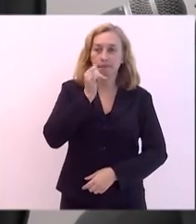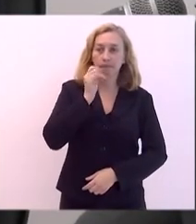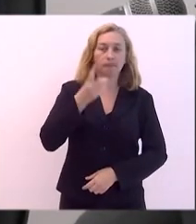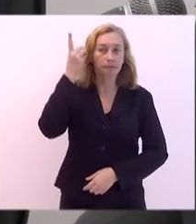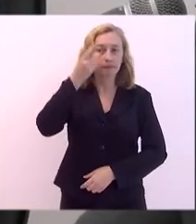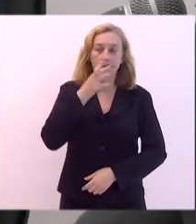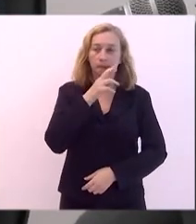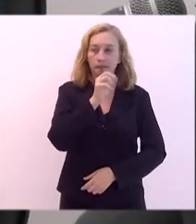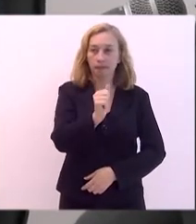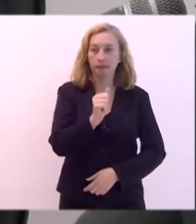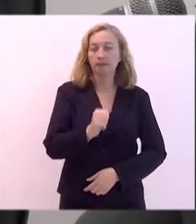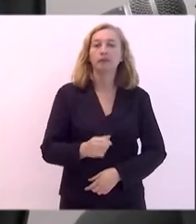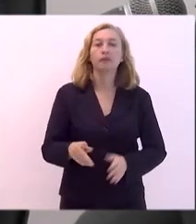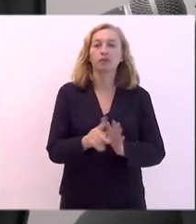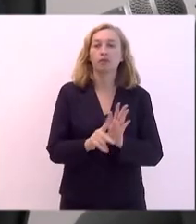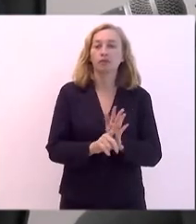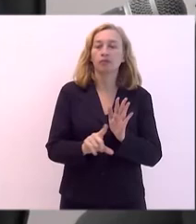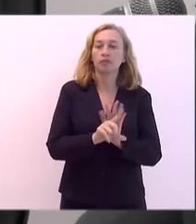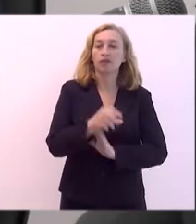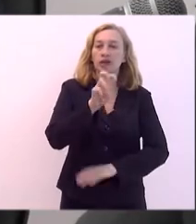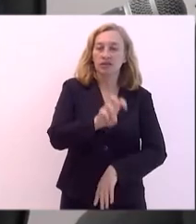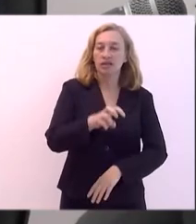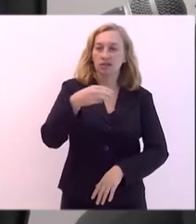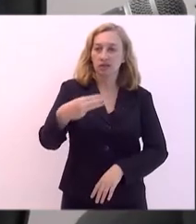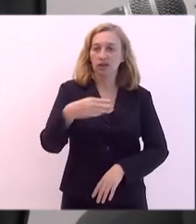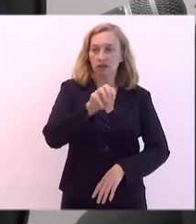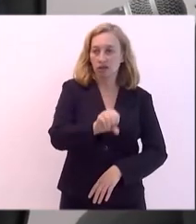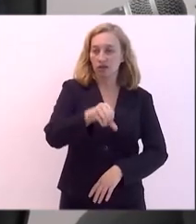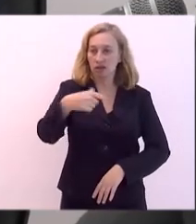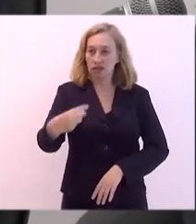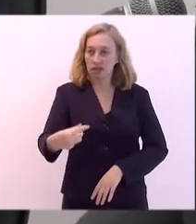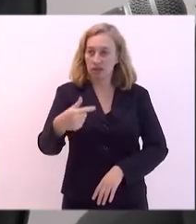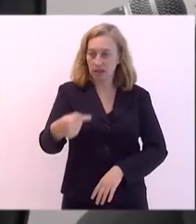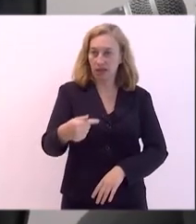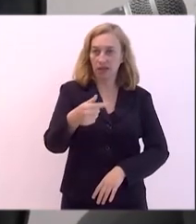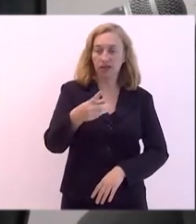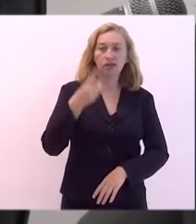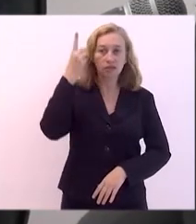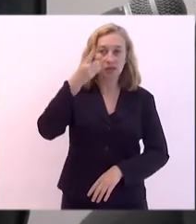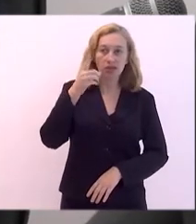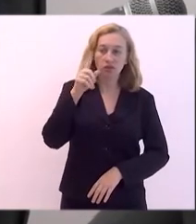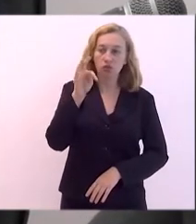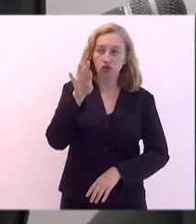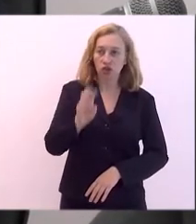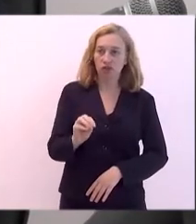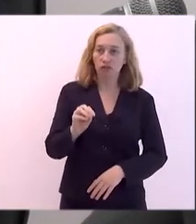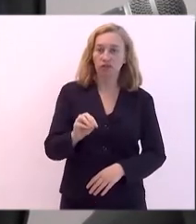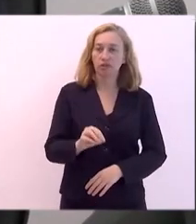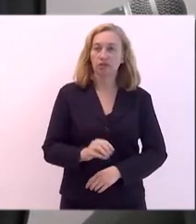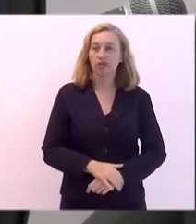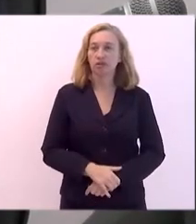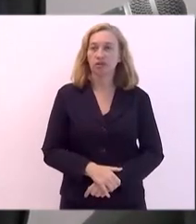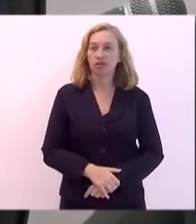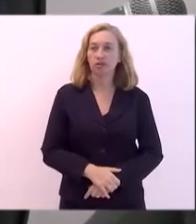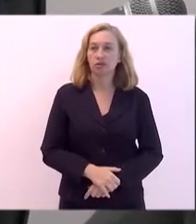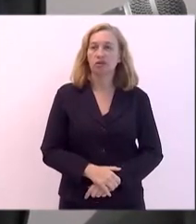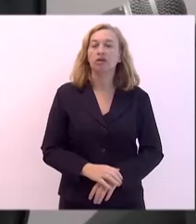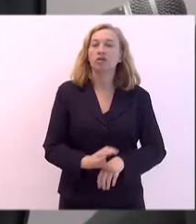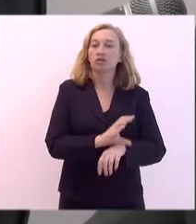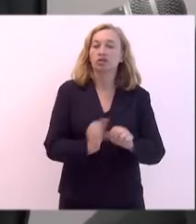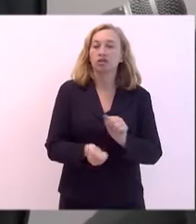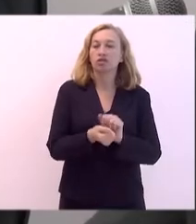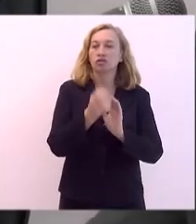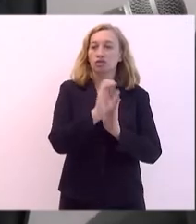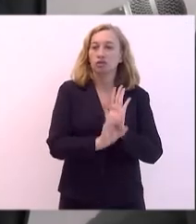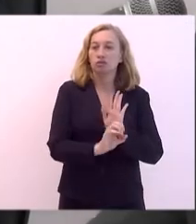Rodrigo Amorim. Projeto de lei 5397/2022, de autoria do deputado Gustavo Schmidt, parecer pela constitucionalidade com